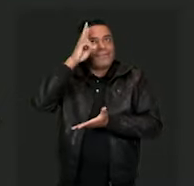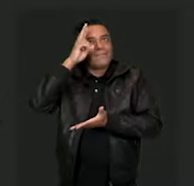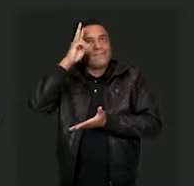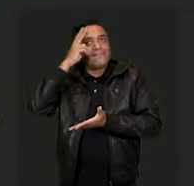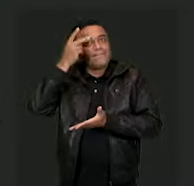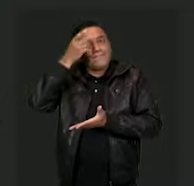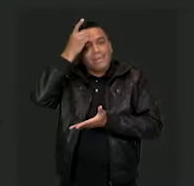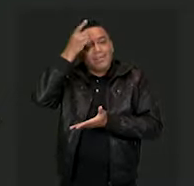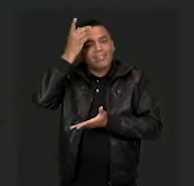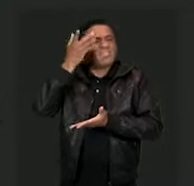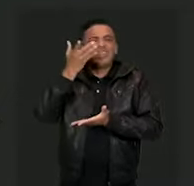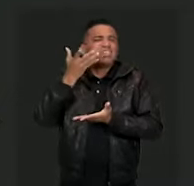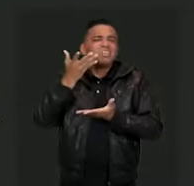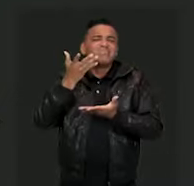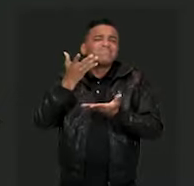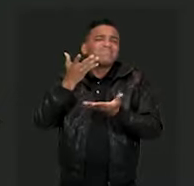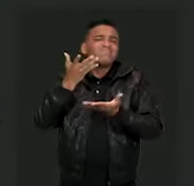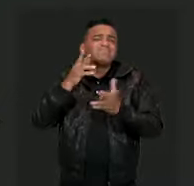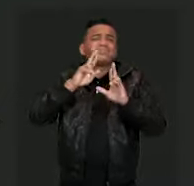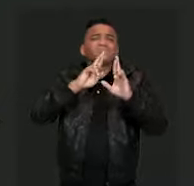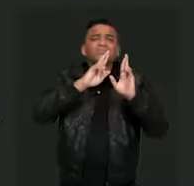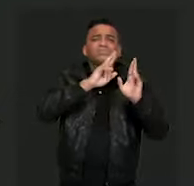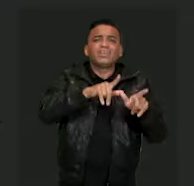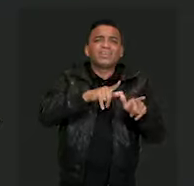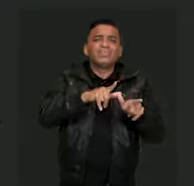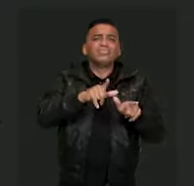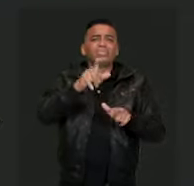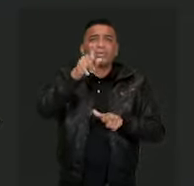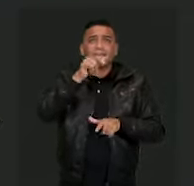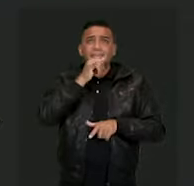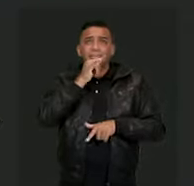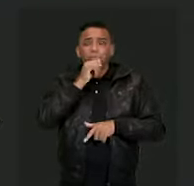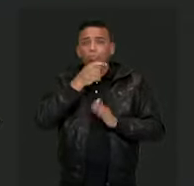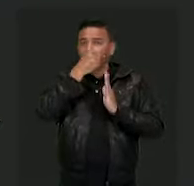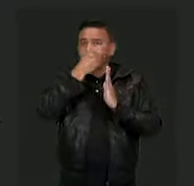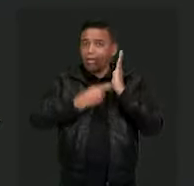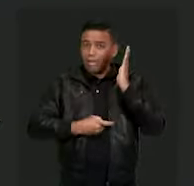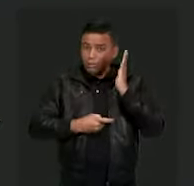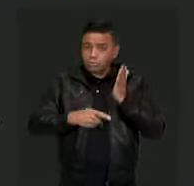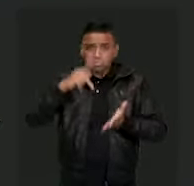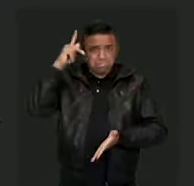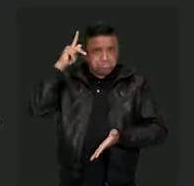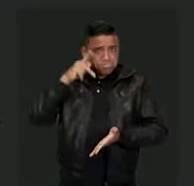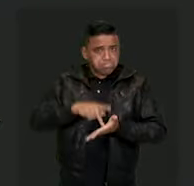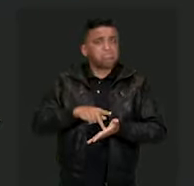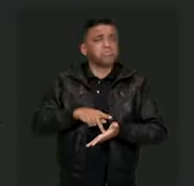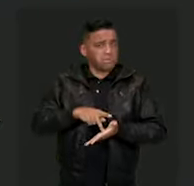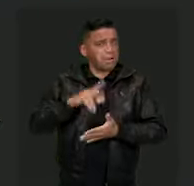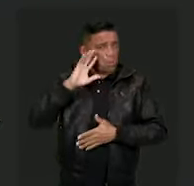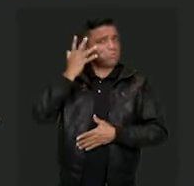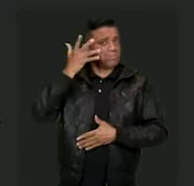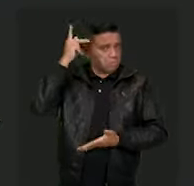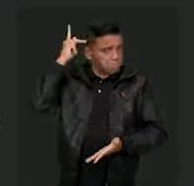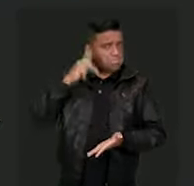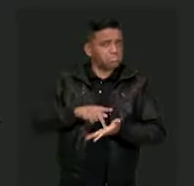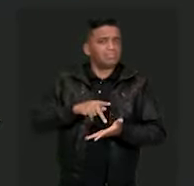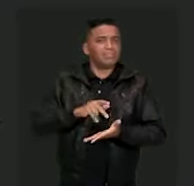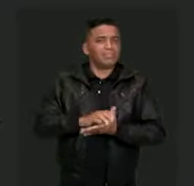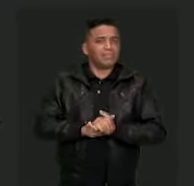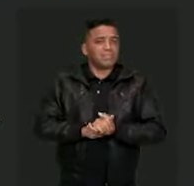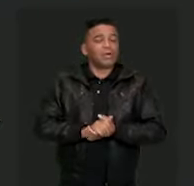significa difusa? Não, é diferente de você ler um texto real, um texto que conta uma história real, que fala em